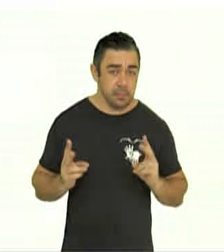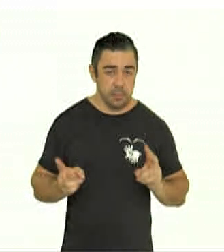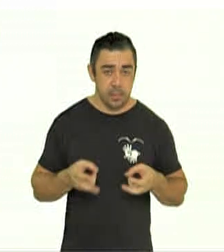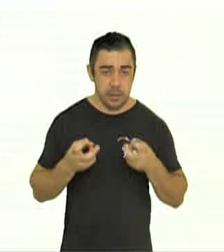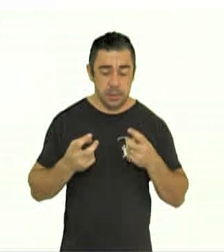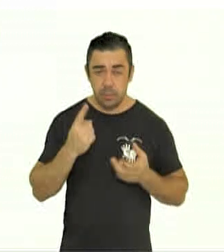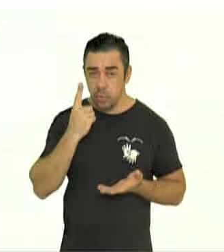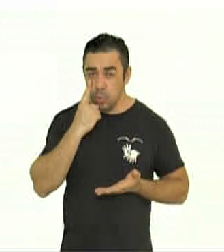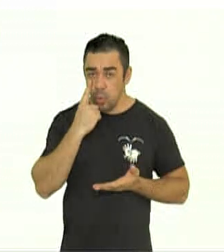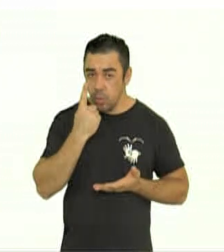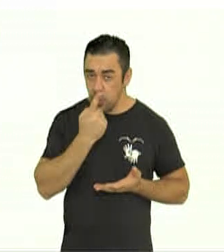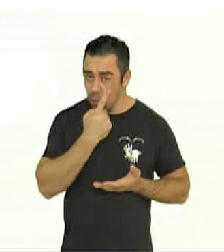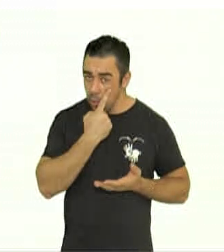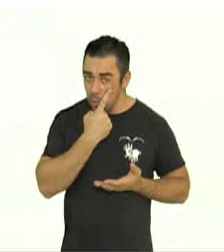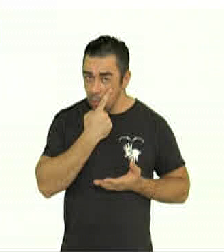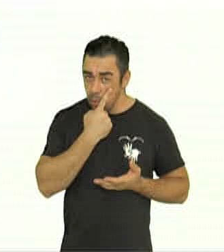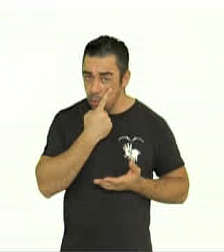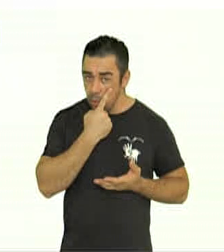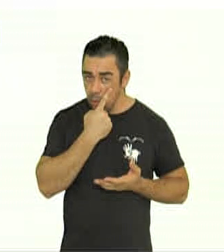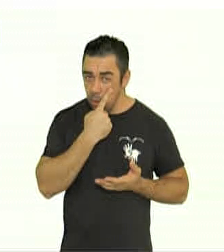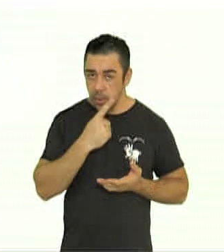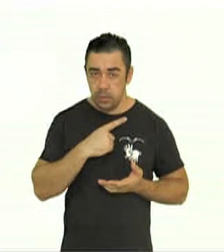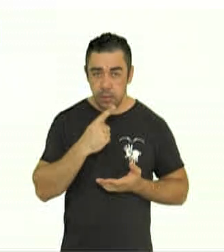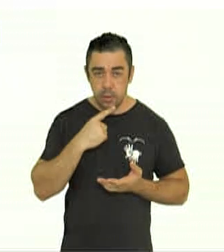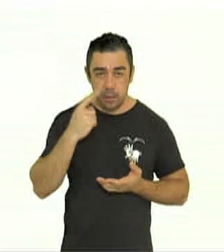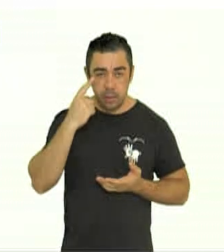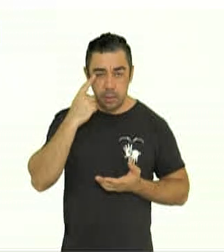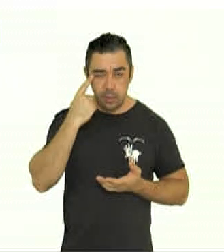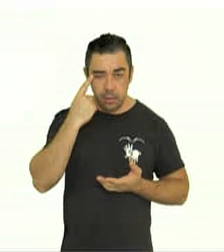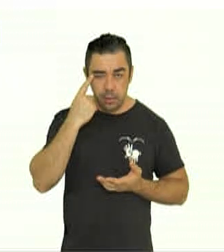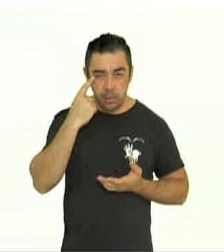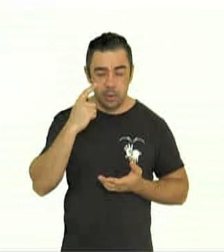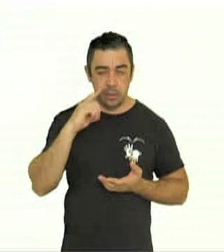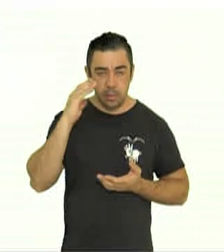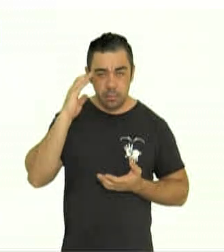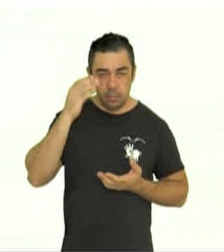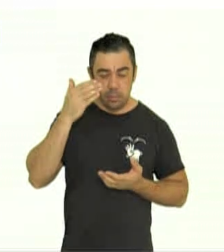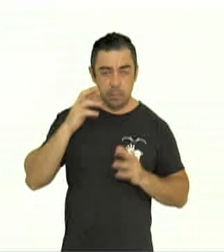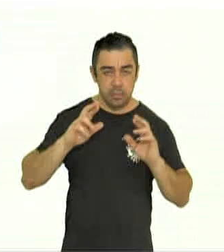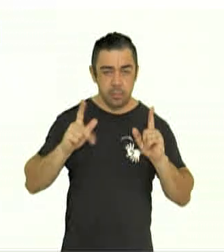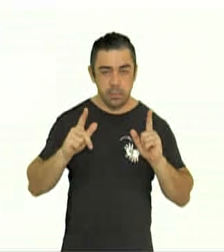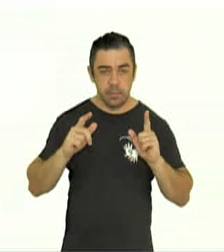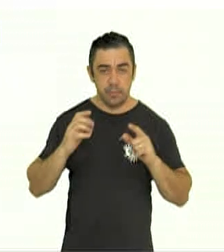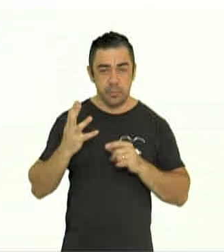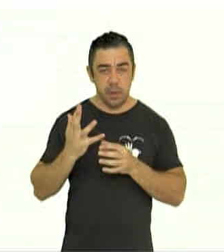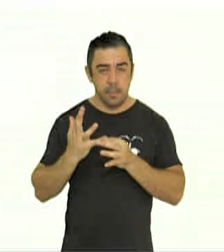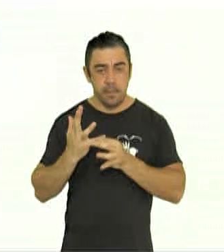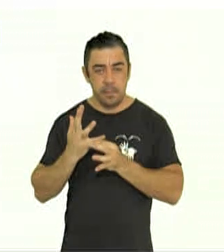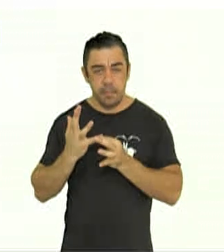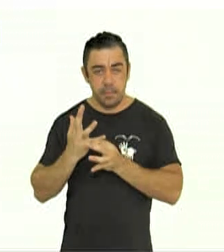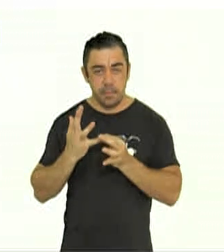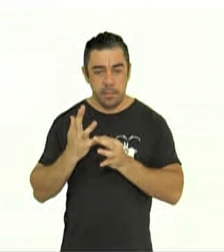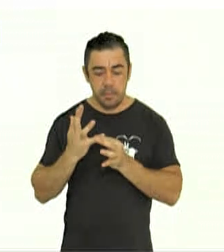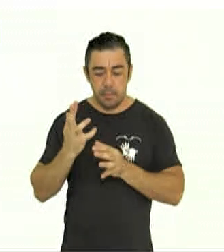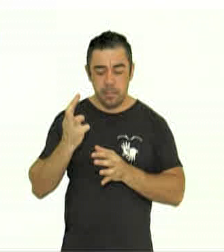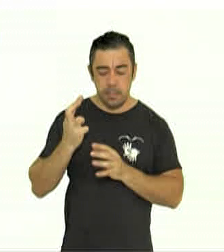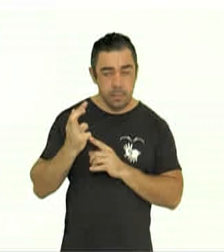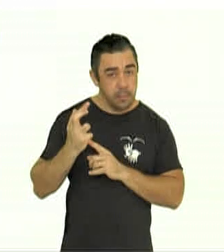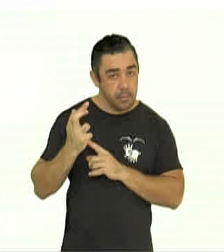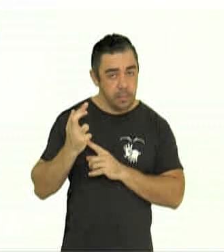os olhos, que têm a prega nos cantos e a pálpebra oblíqua. O dedo mindinho das mãos arqueado para